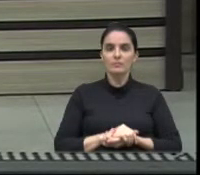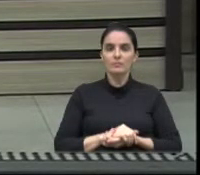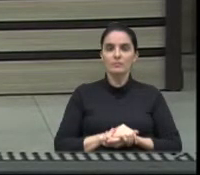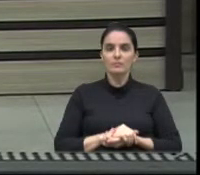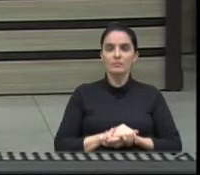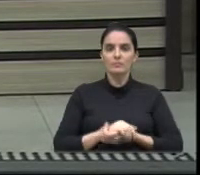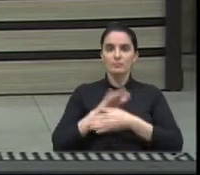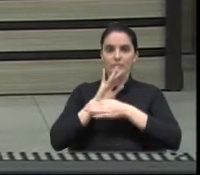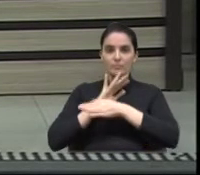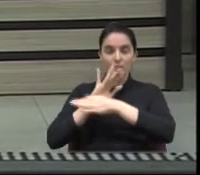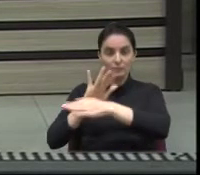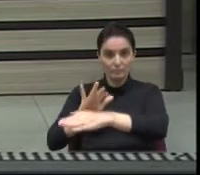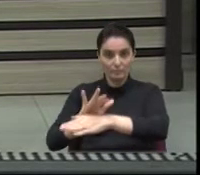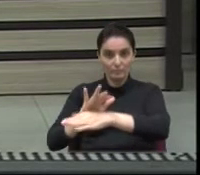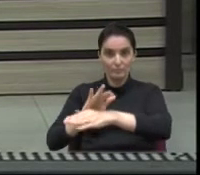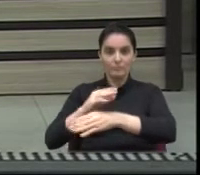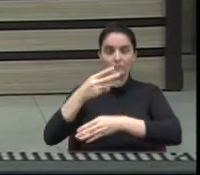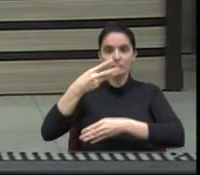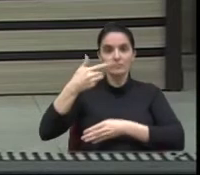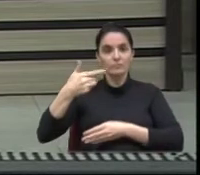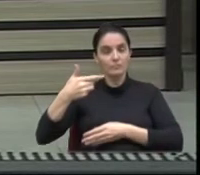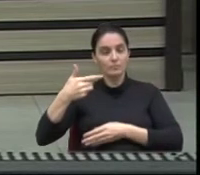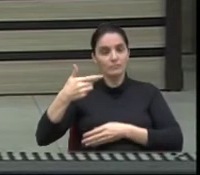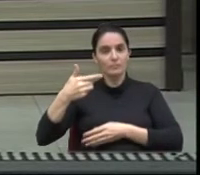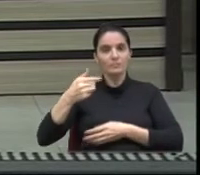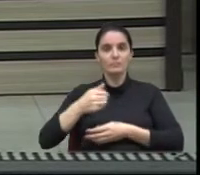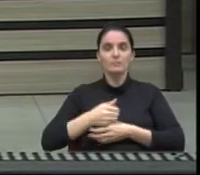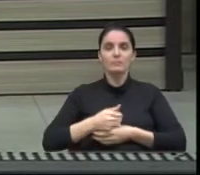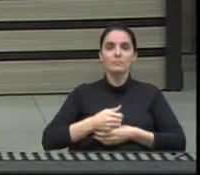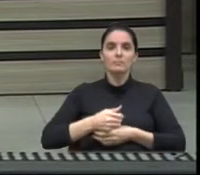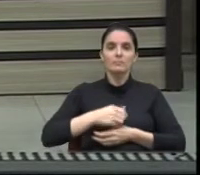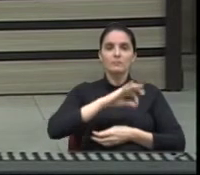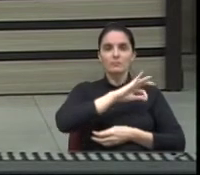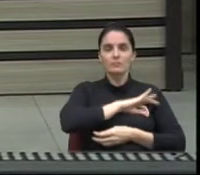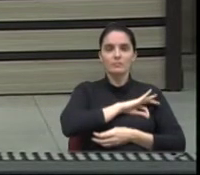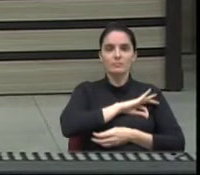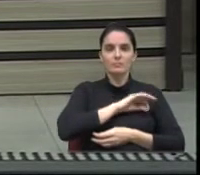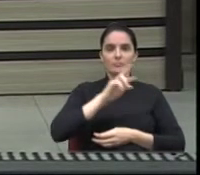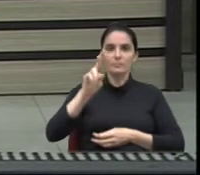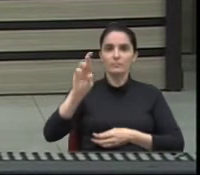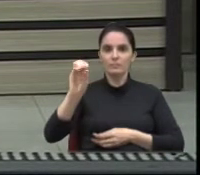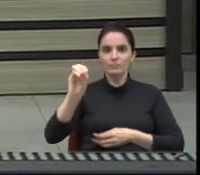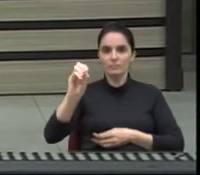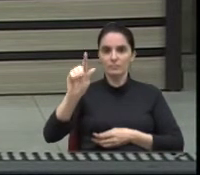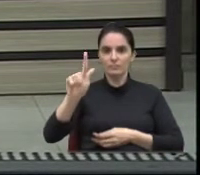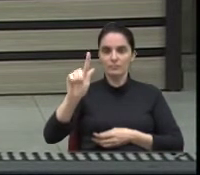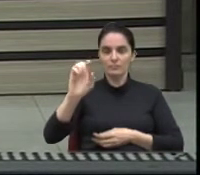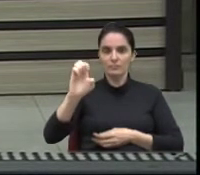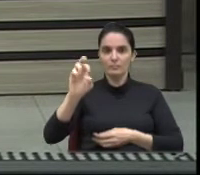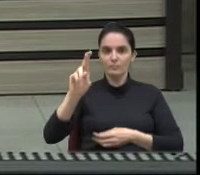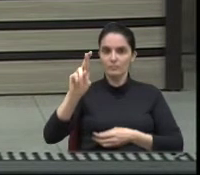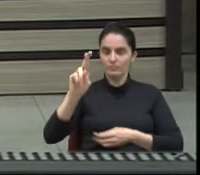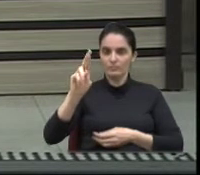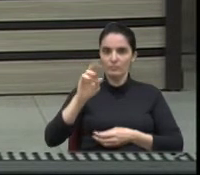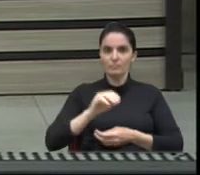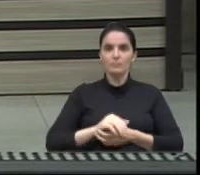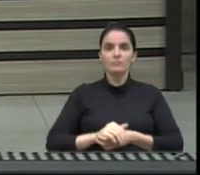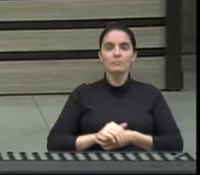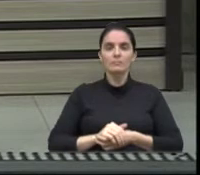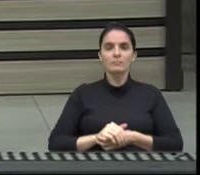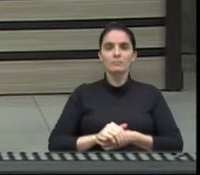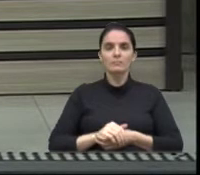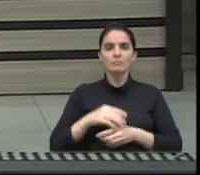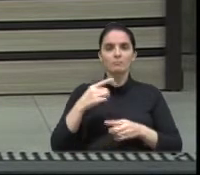apoio 32/2017, moção de apoio ao Guarda Civil Municipal Roger Milton Barbosa, alvo de